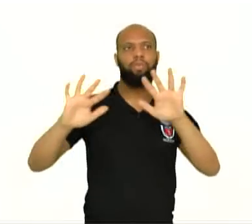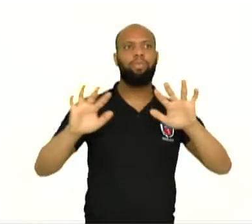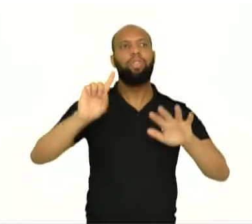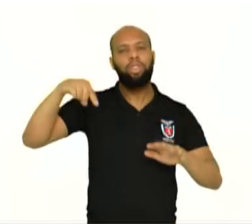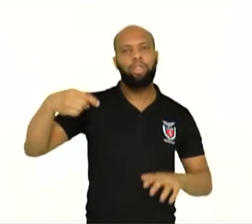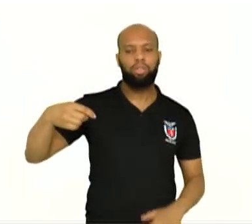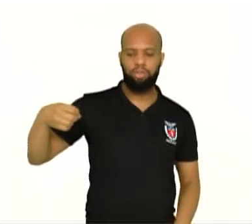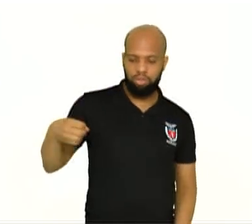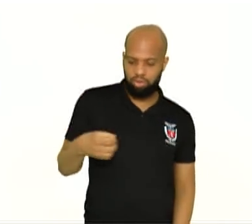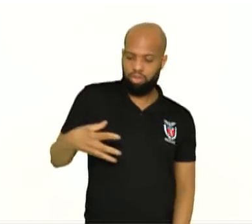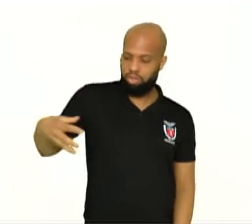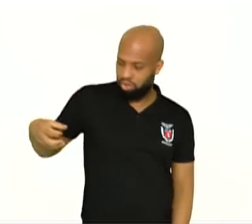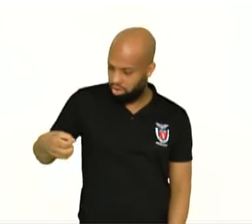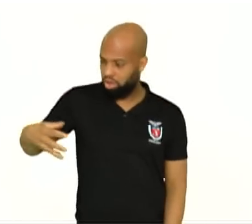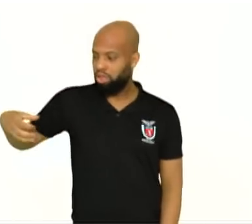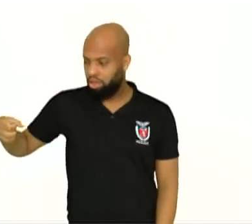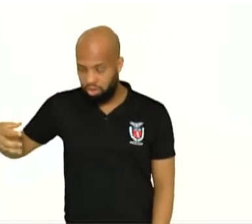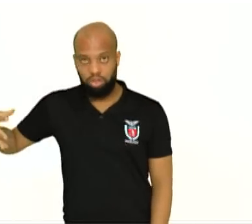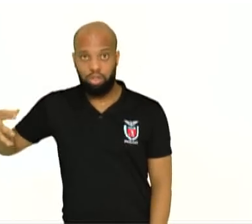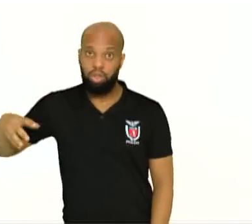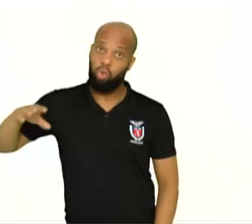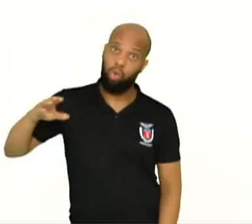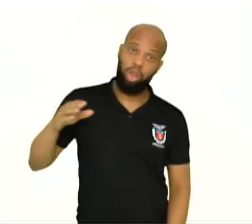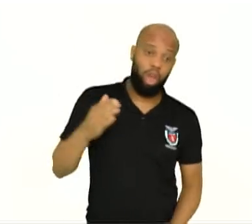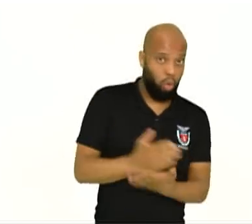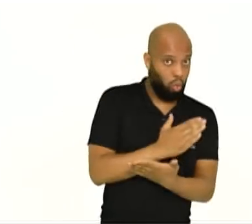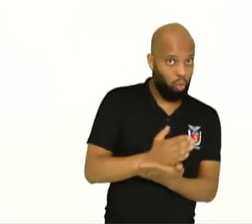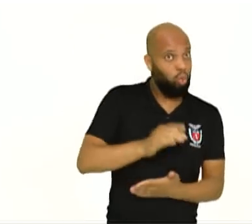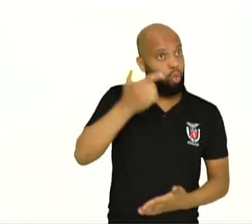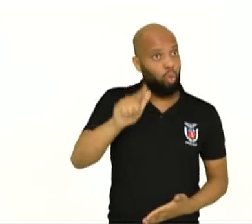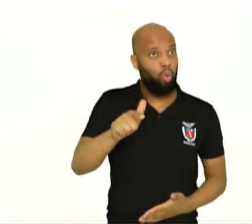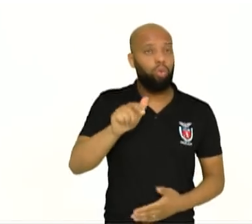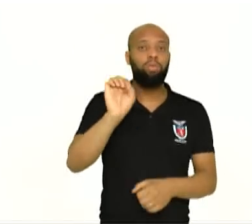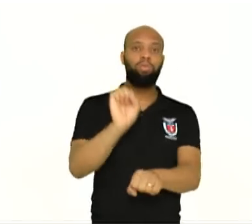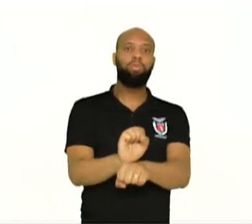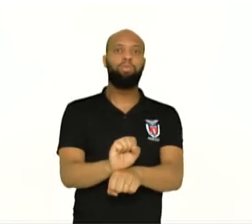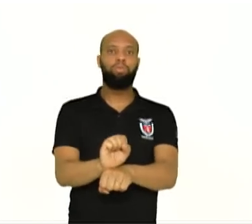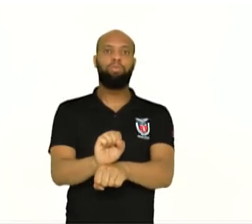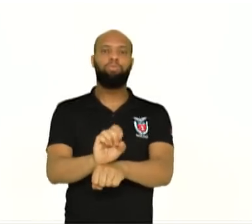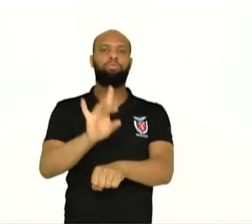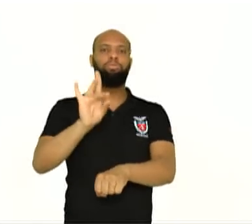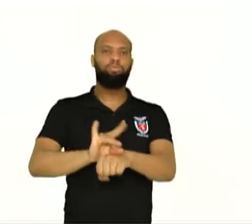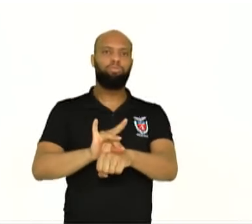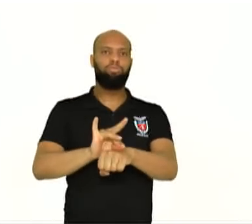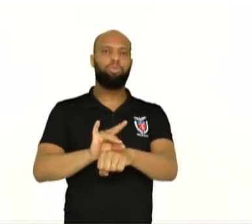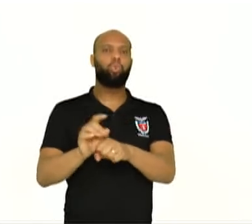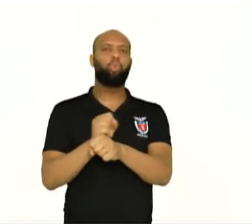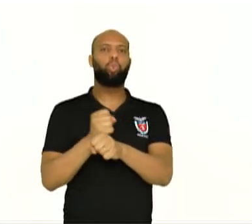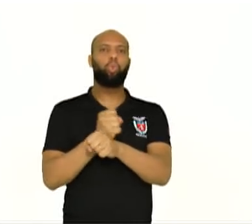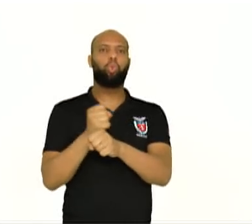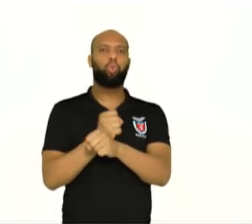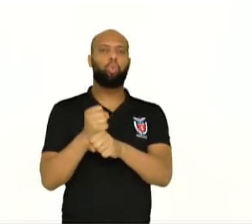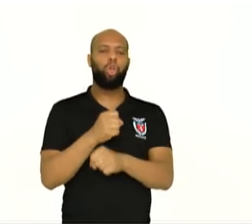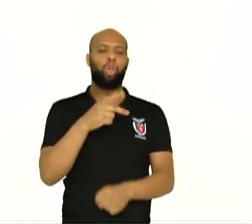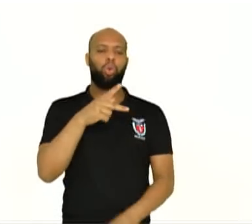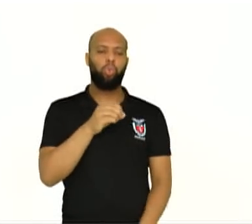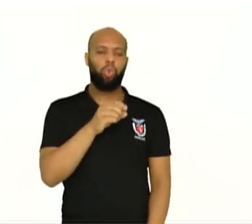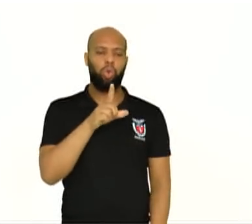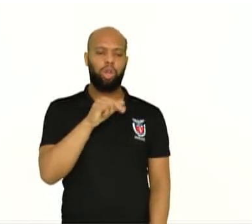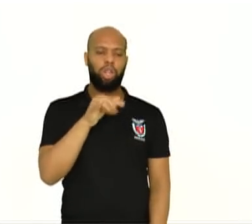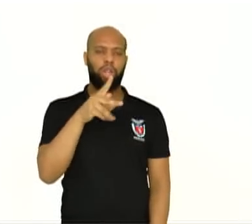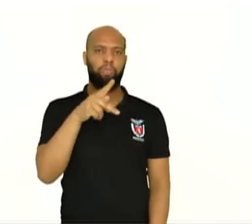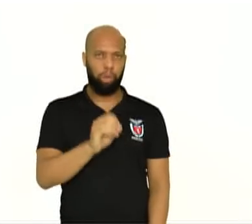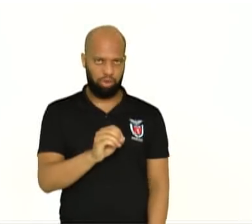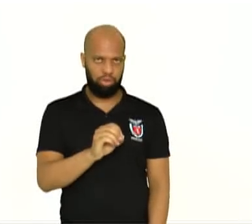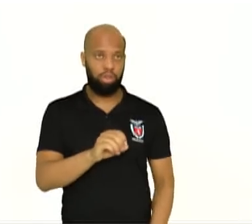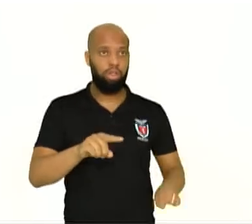e virar uma nova medusa. Em outros casos, ele pode ficar ali paradinho por muito tempo, como um pólipo mesmo. Mas